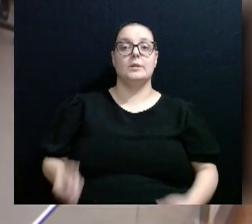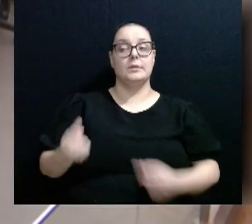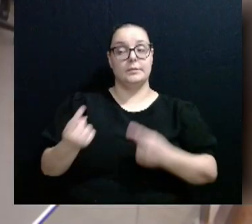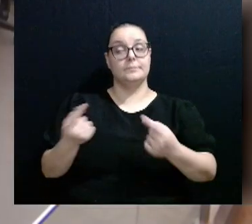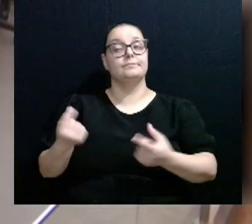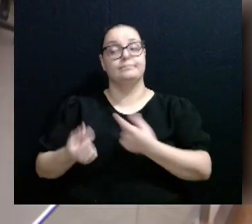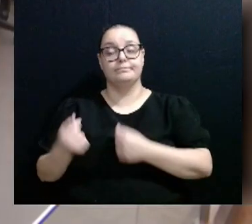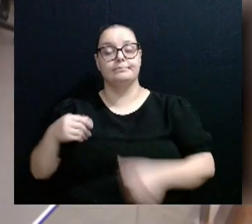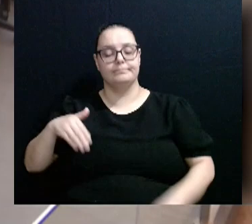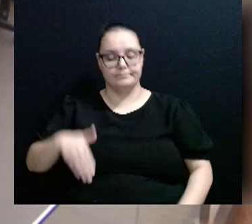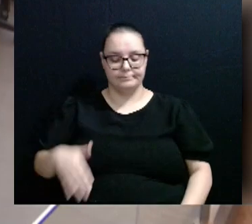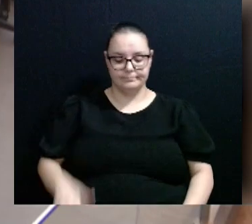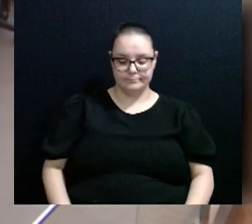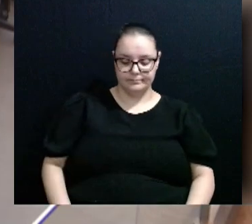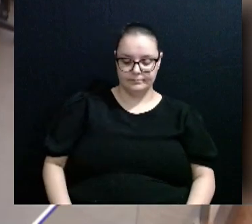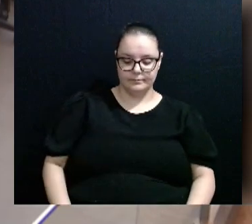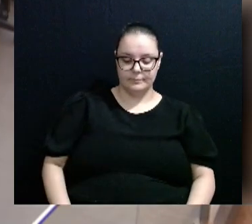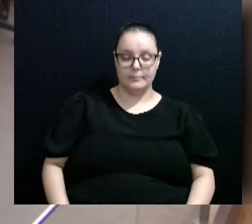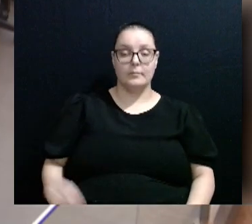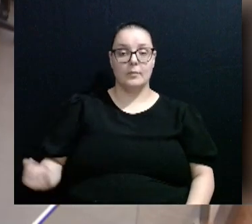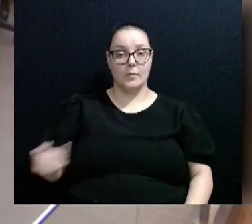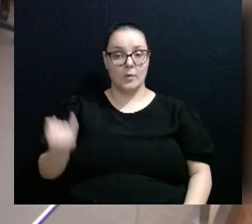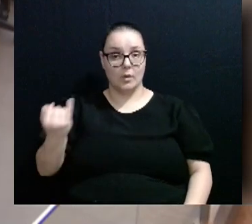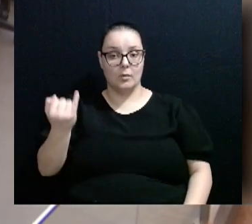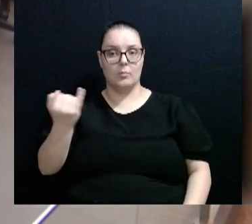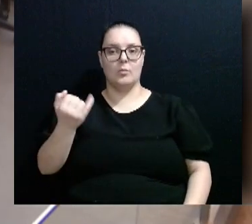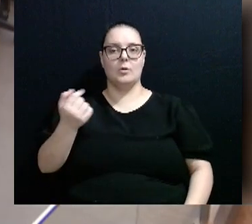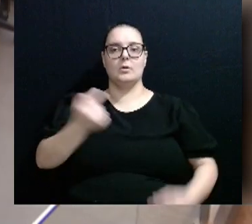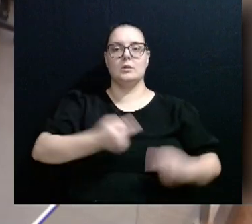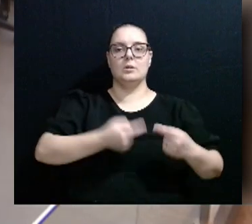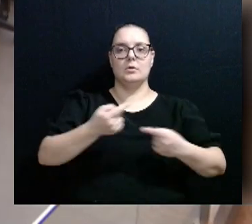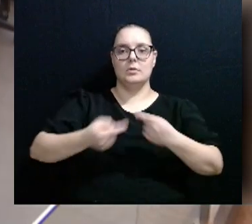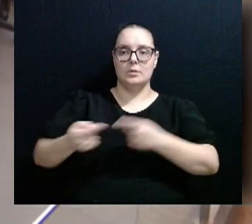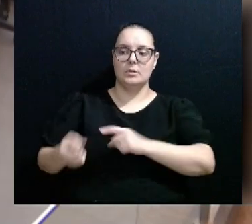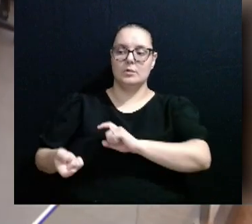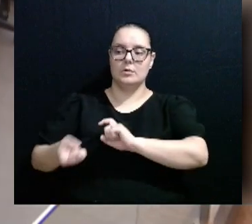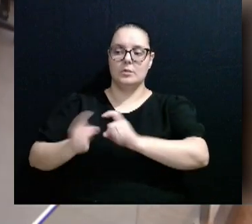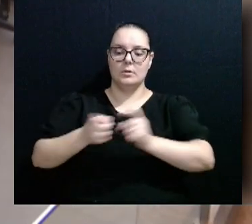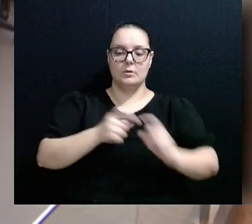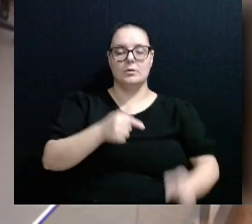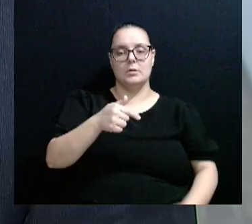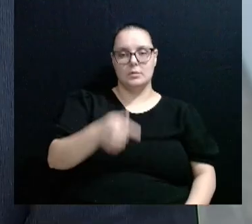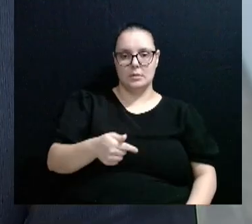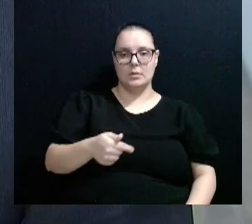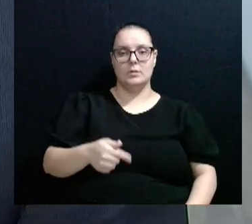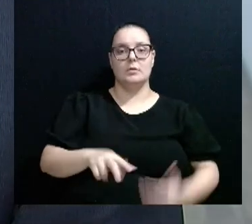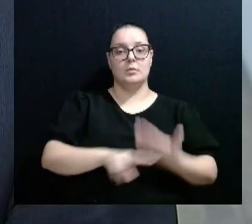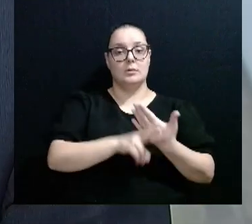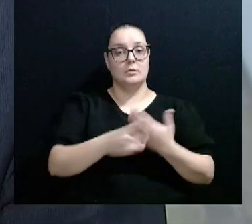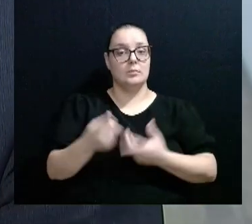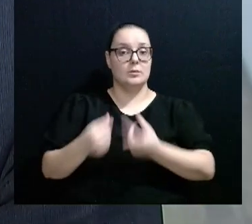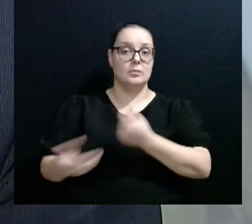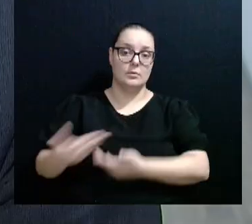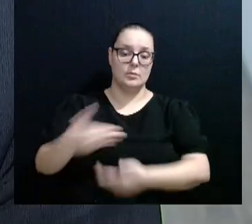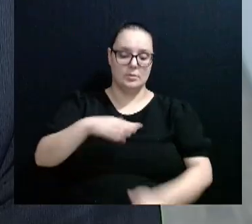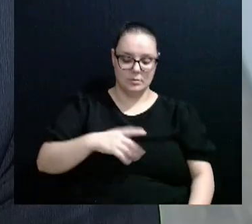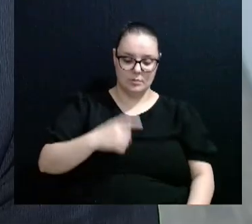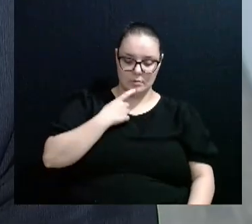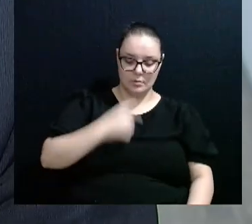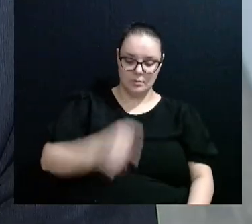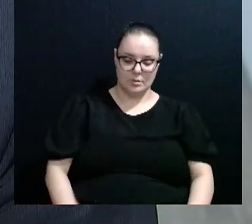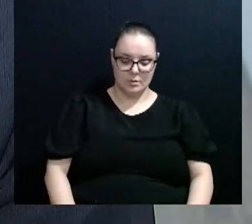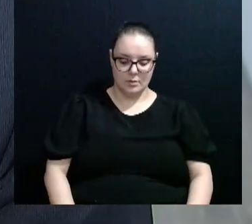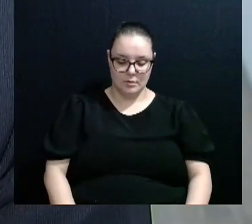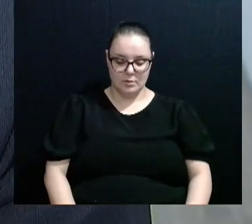com temas importantes sobre o cenário com a nova implantação e os impactos na Receita Municipal. Todos os assuntos relacionados